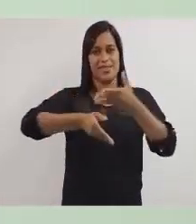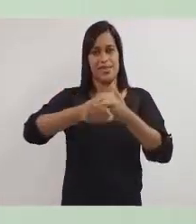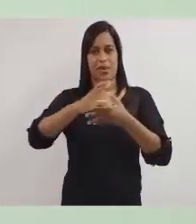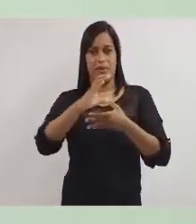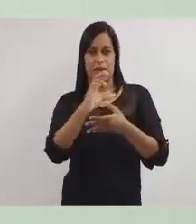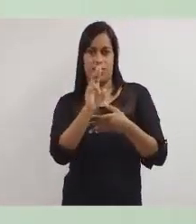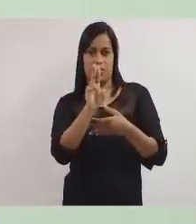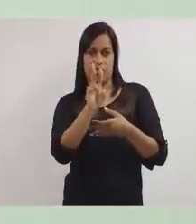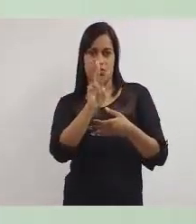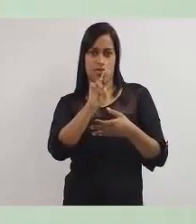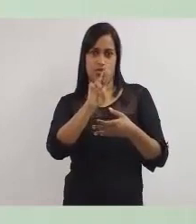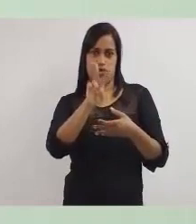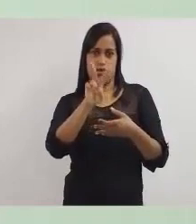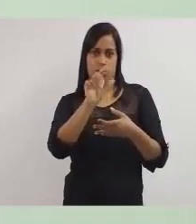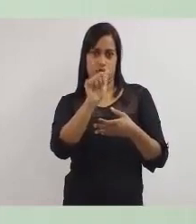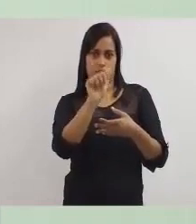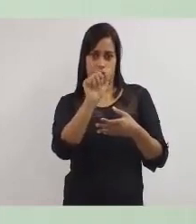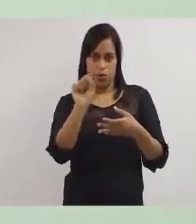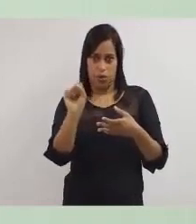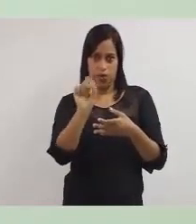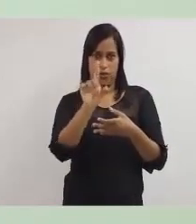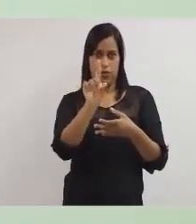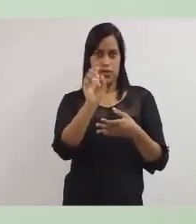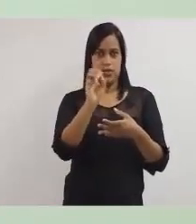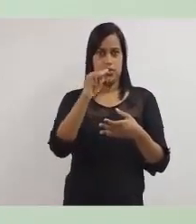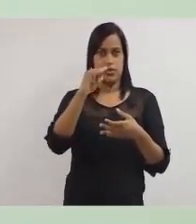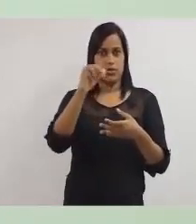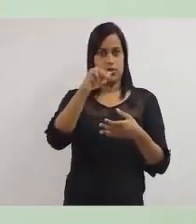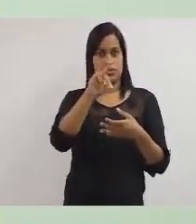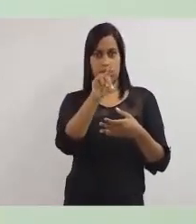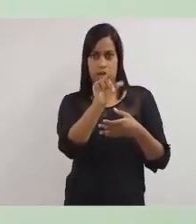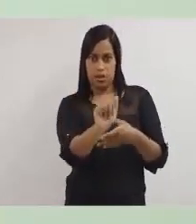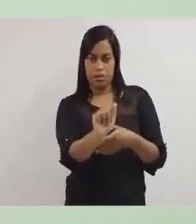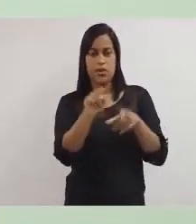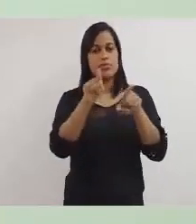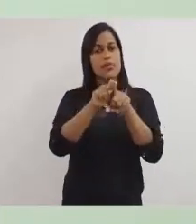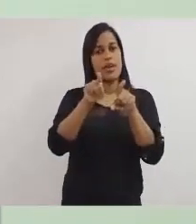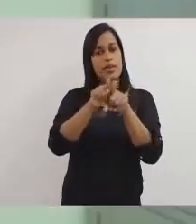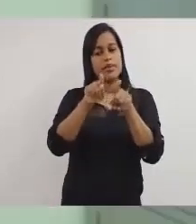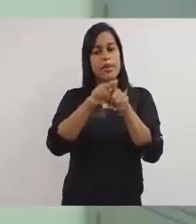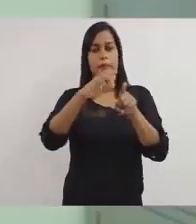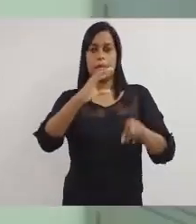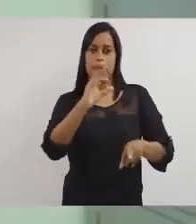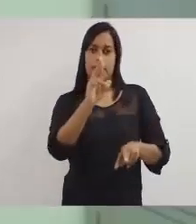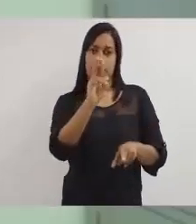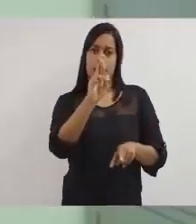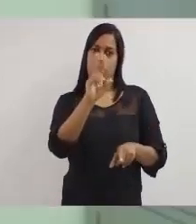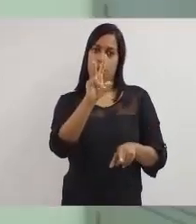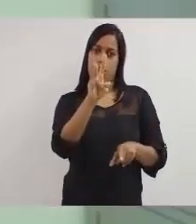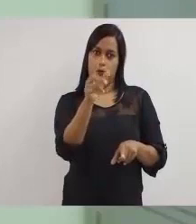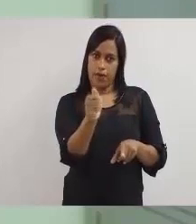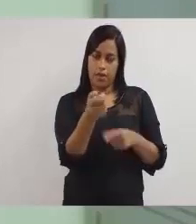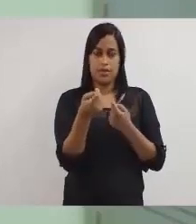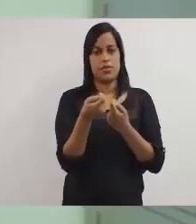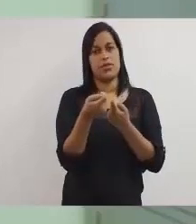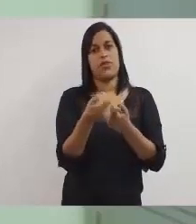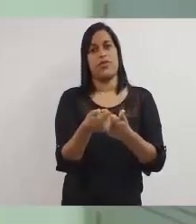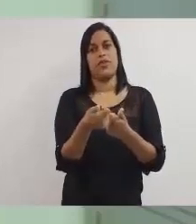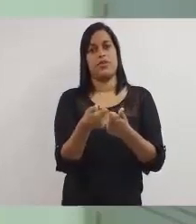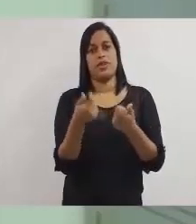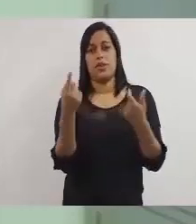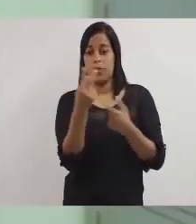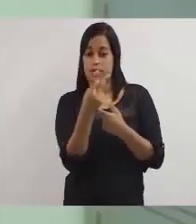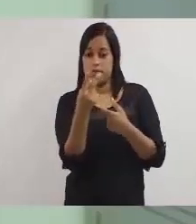de demanda entre a curva de demanda e a curva de oferta. Quando essas duas curvas elas se